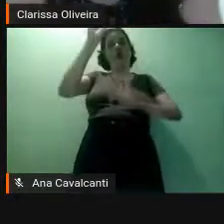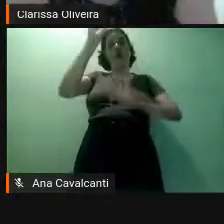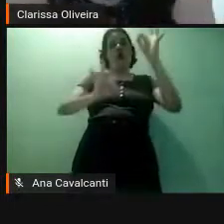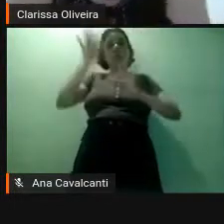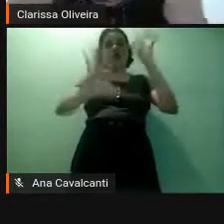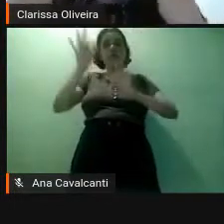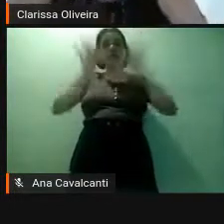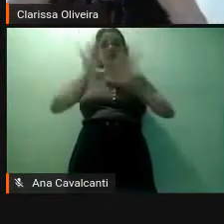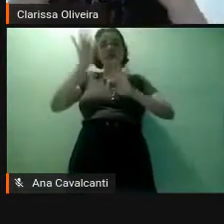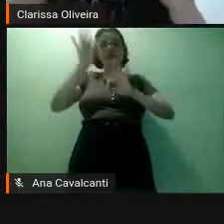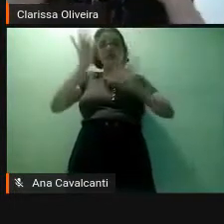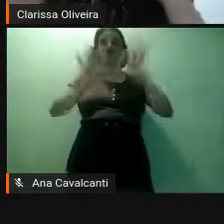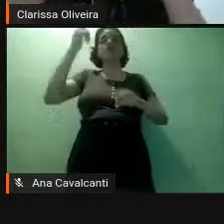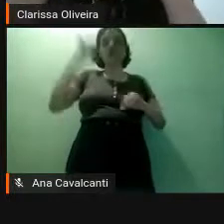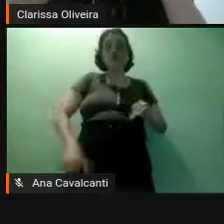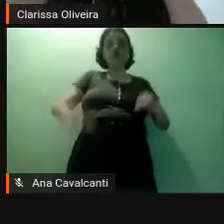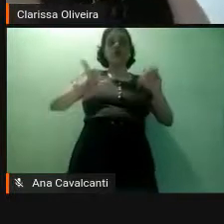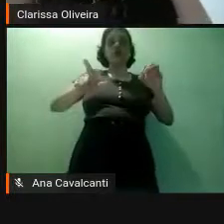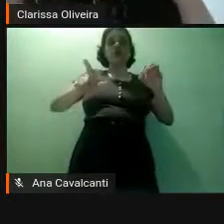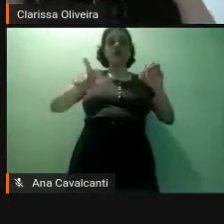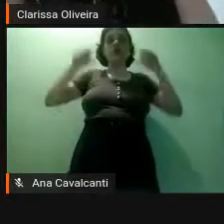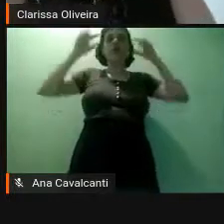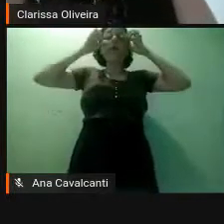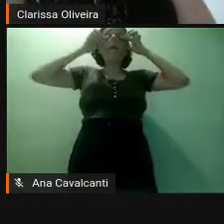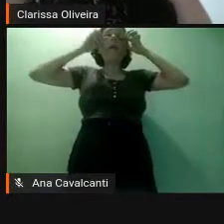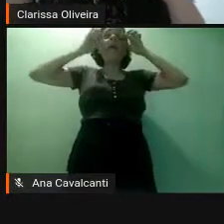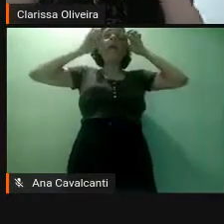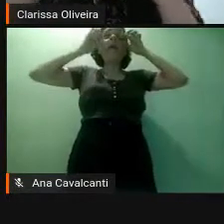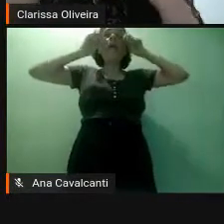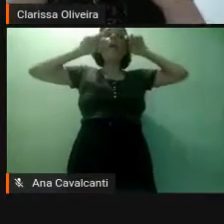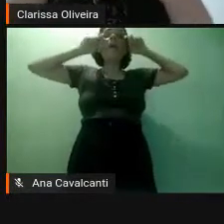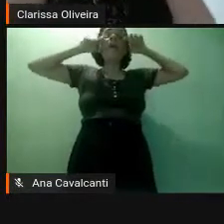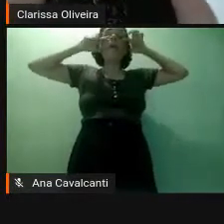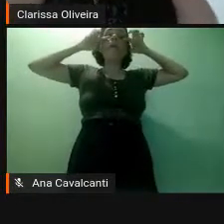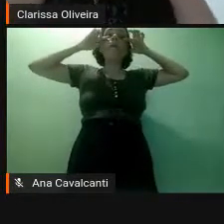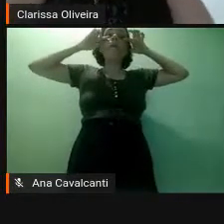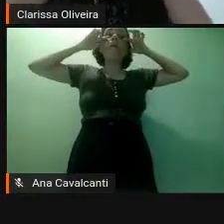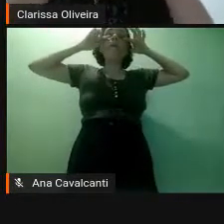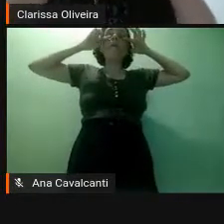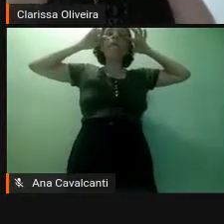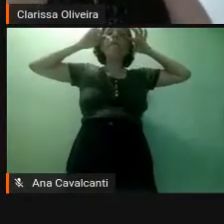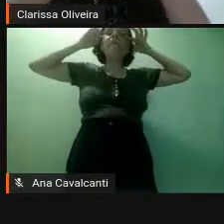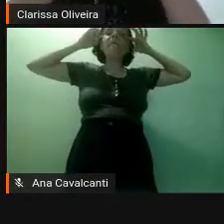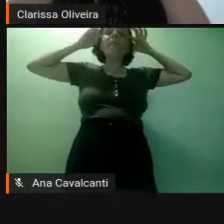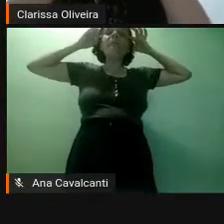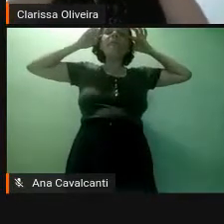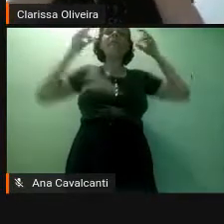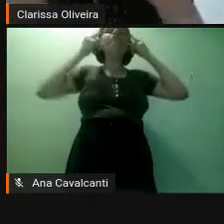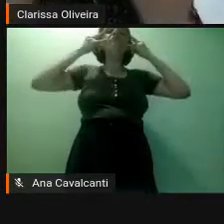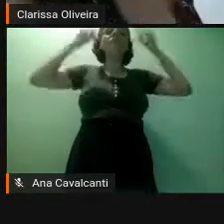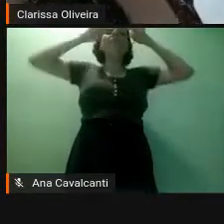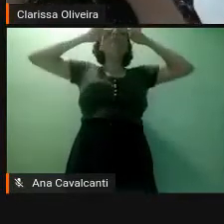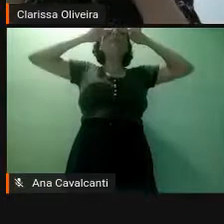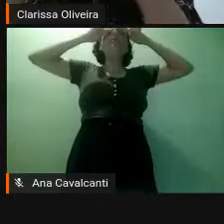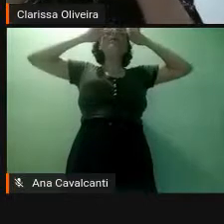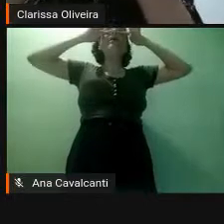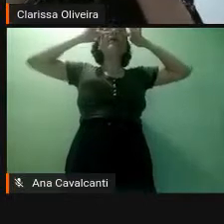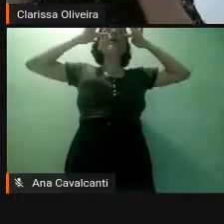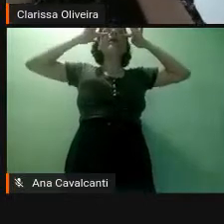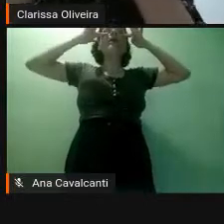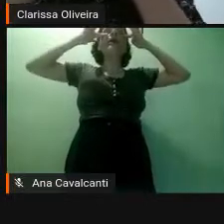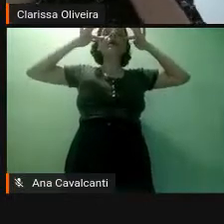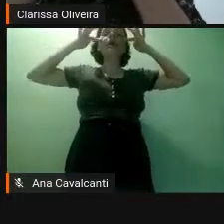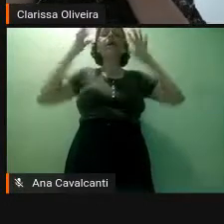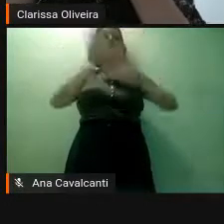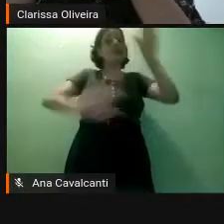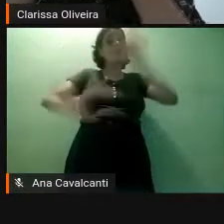ela no meu rosto, tocando aqui nas laterais ou nas bordas da máscara, mas tentar